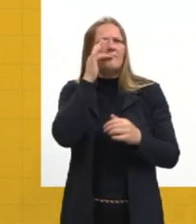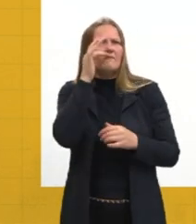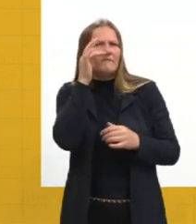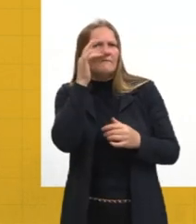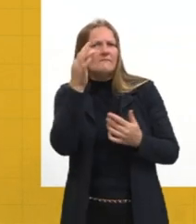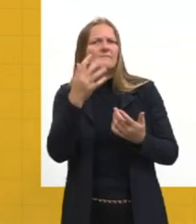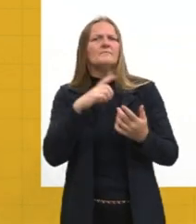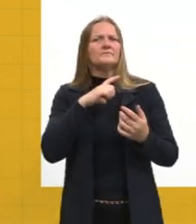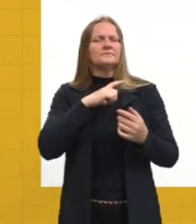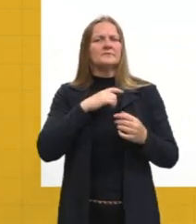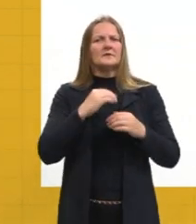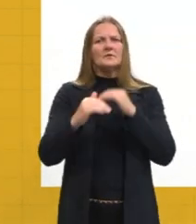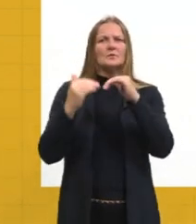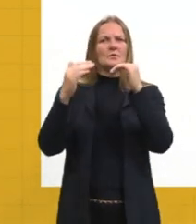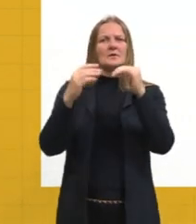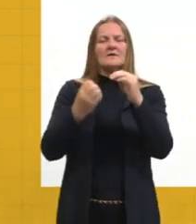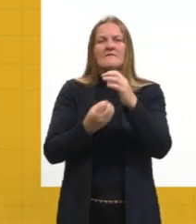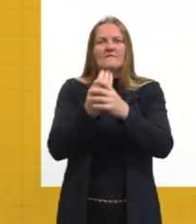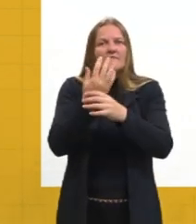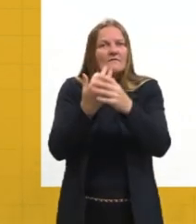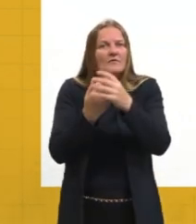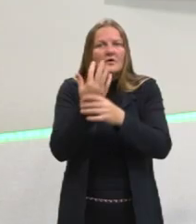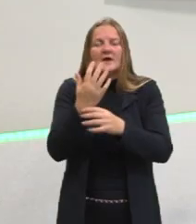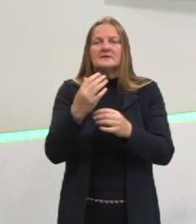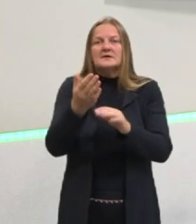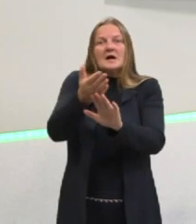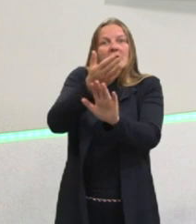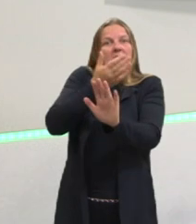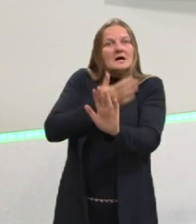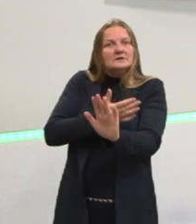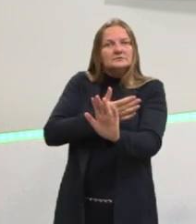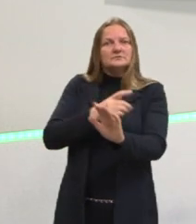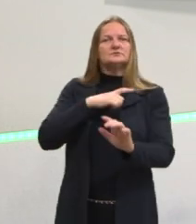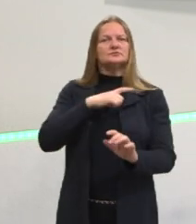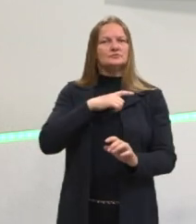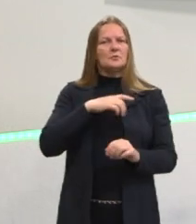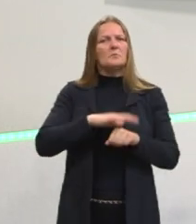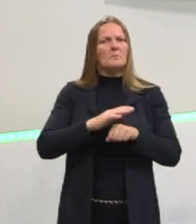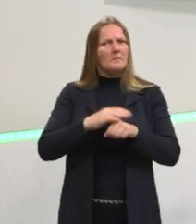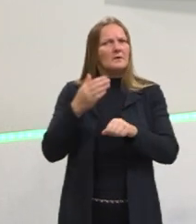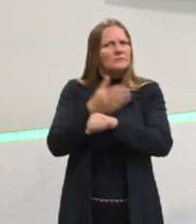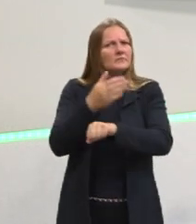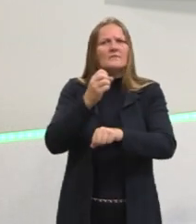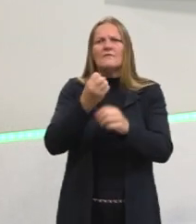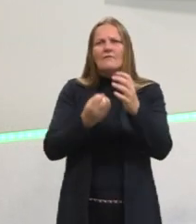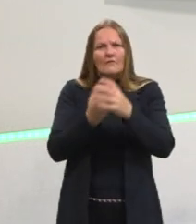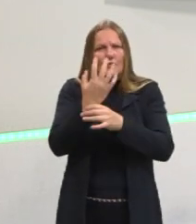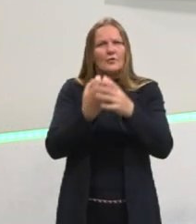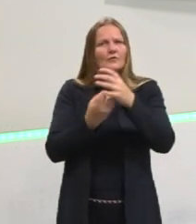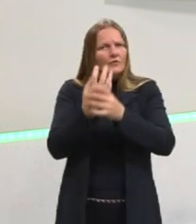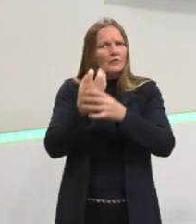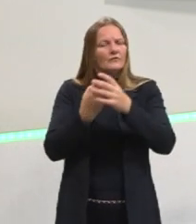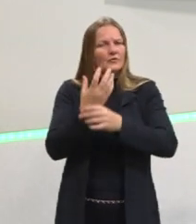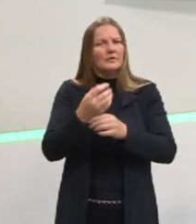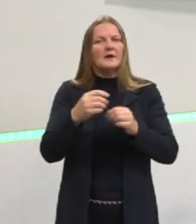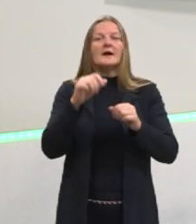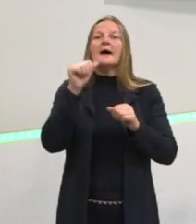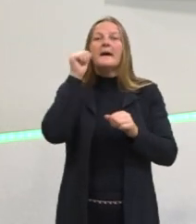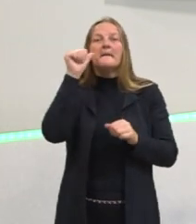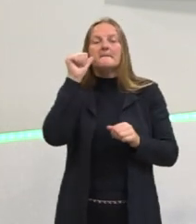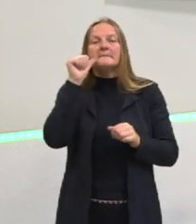inflorescências na florescem mais cedo também me com maior frequência do que as plantas femininas